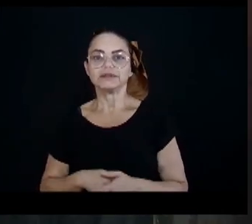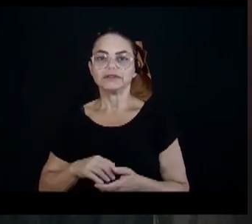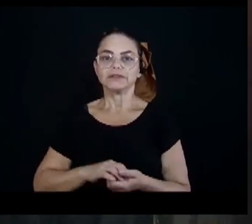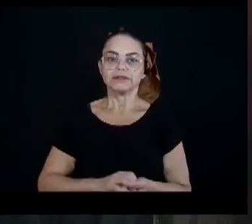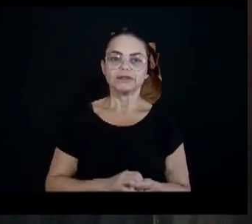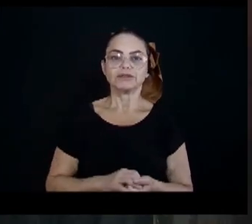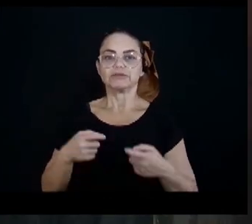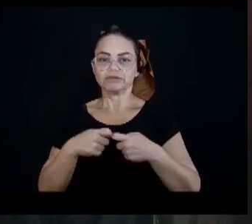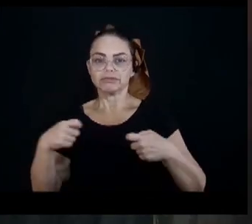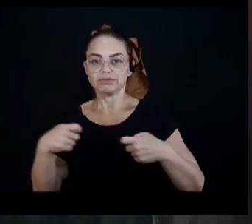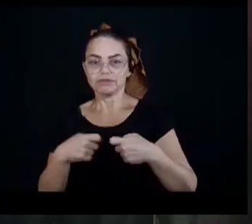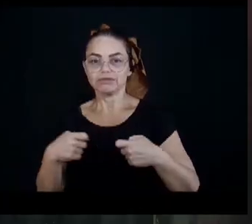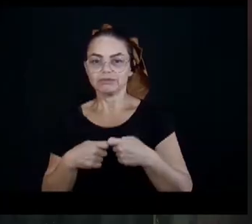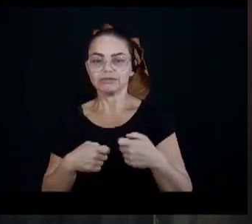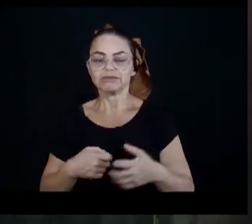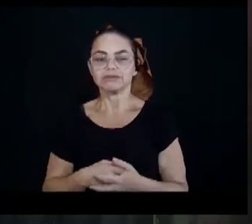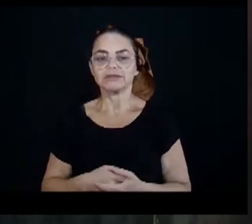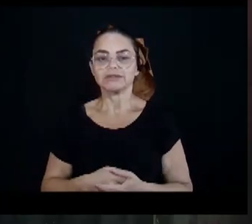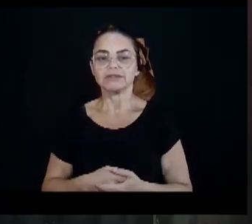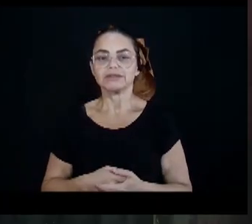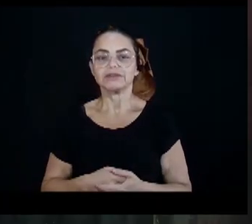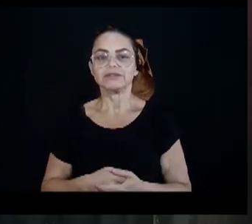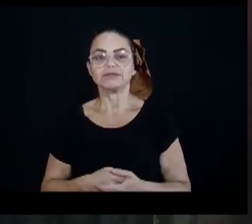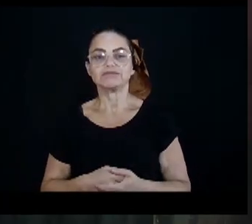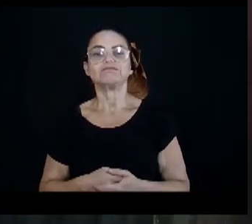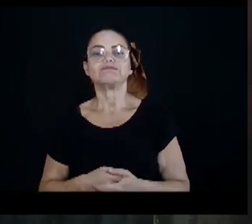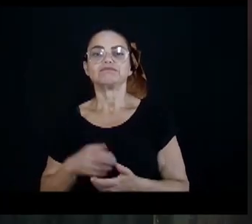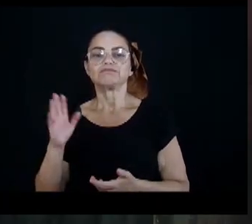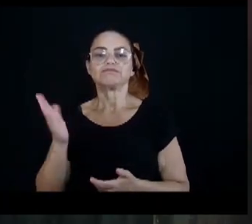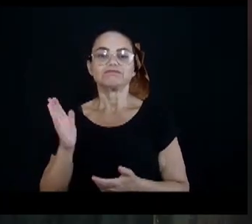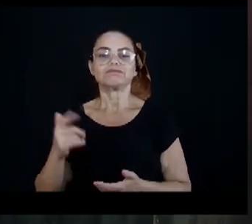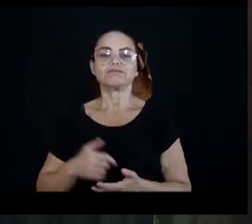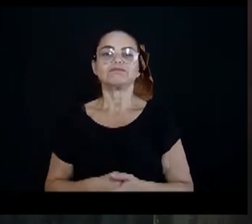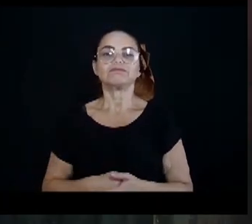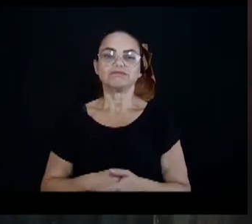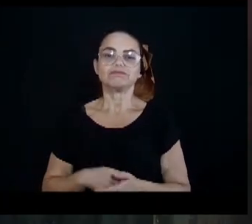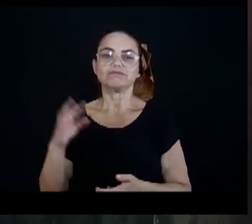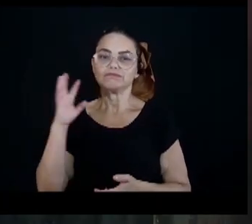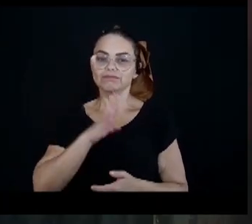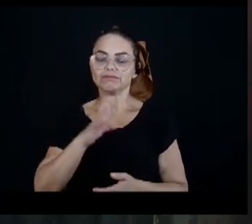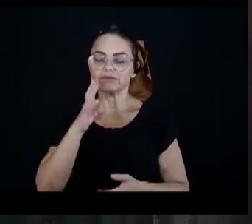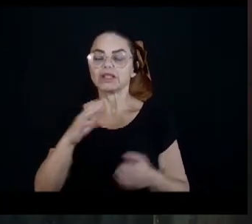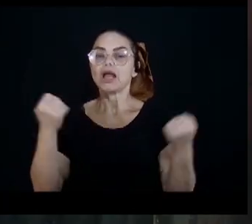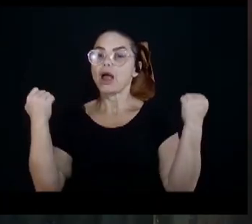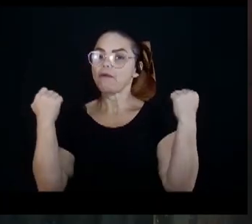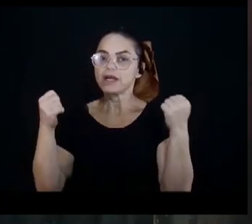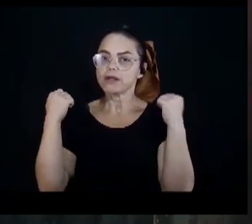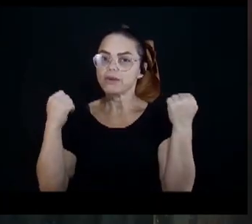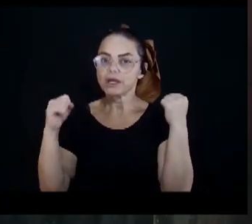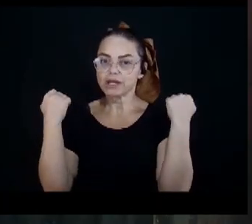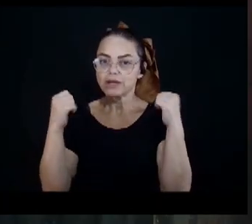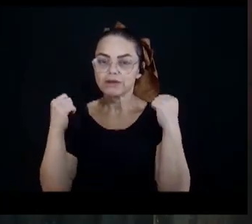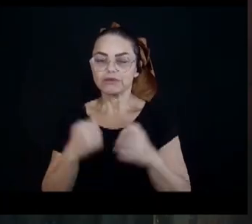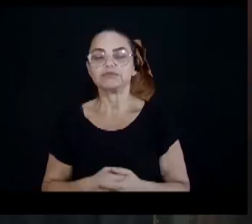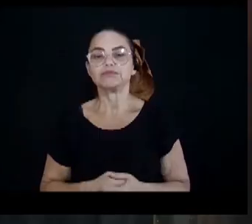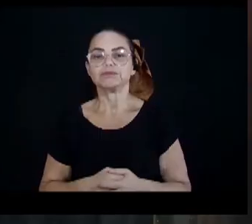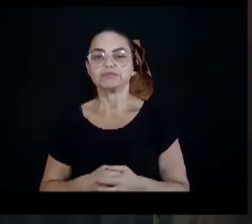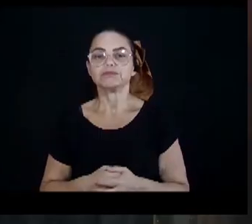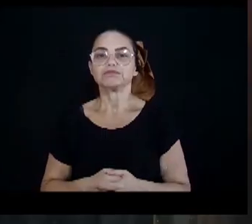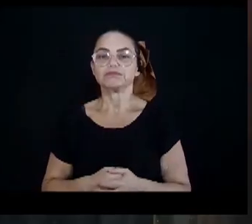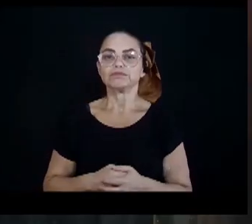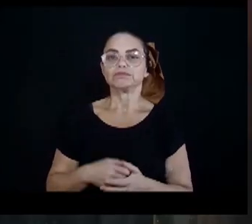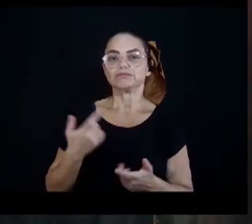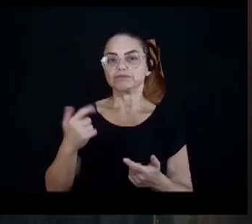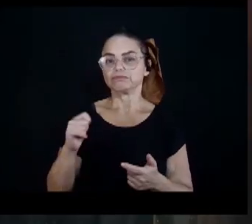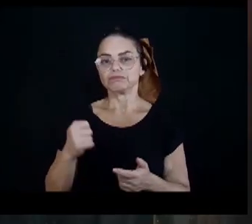nem sei se é isso que está na modinha ainda, mas já houve um tempo disso, né? É verdade. Então, tem o meio termo, você não precisa virar um corredor, mas